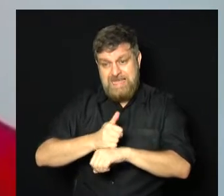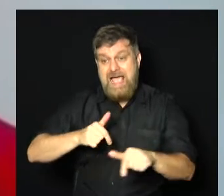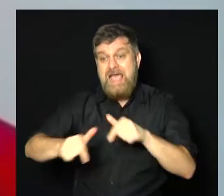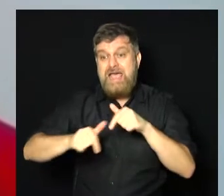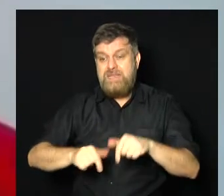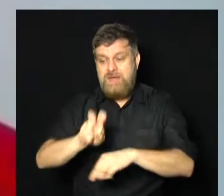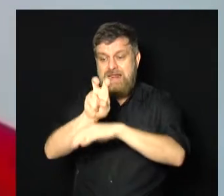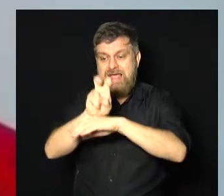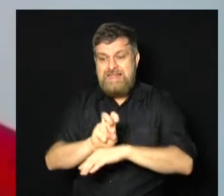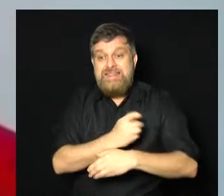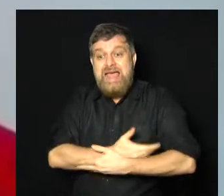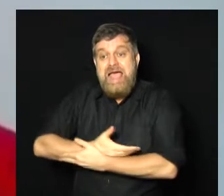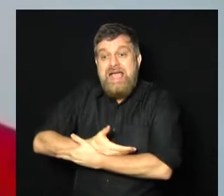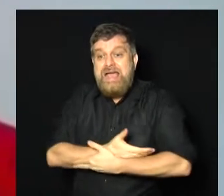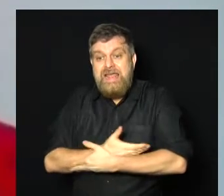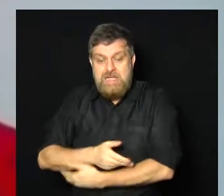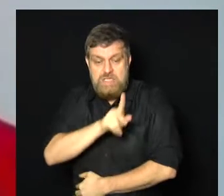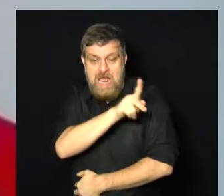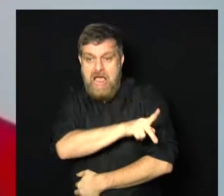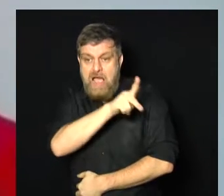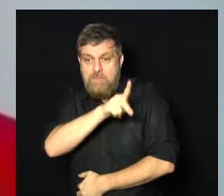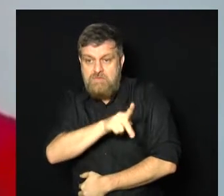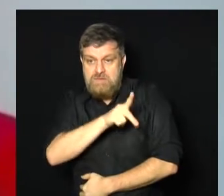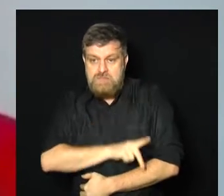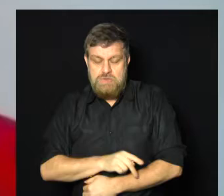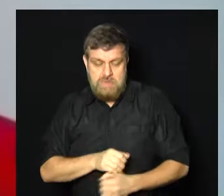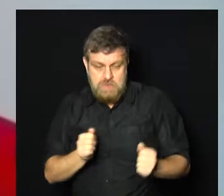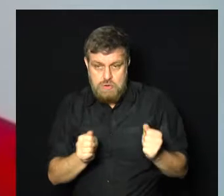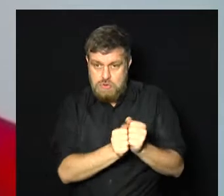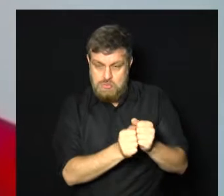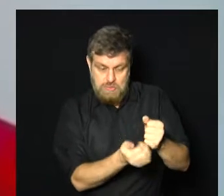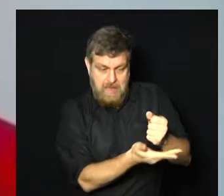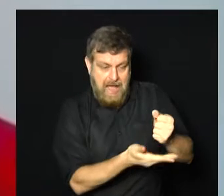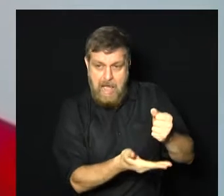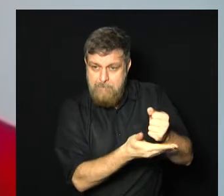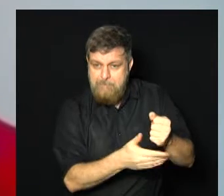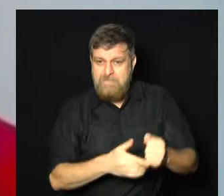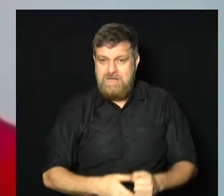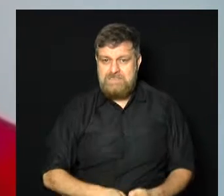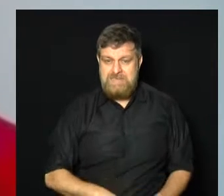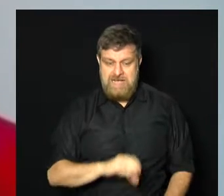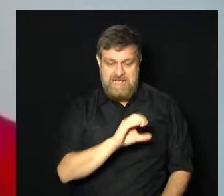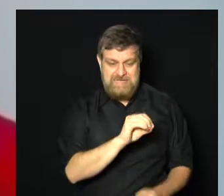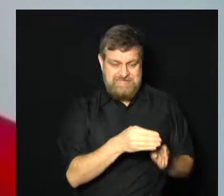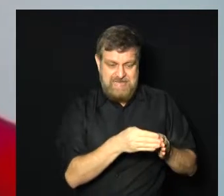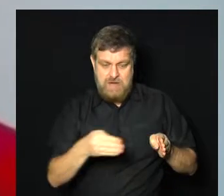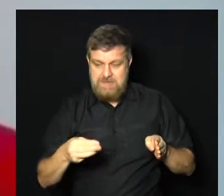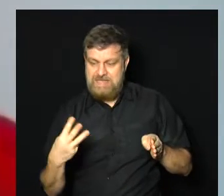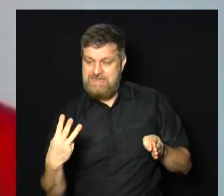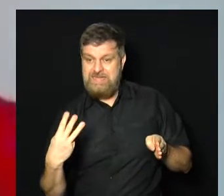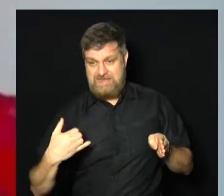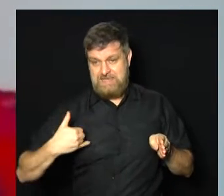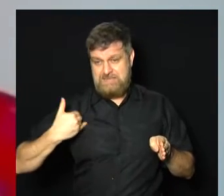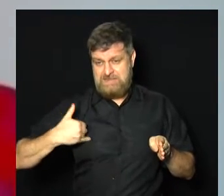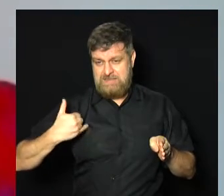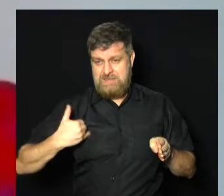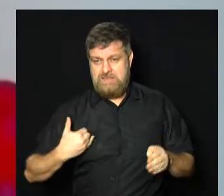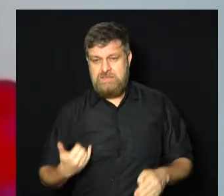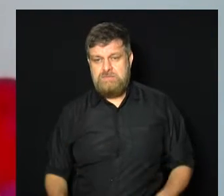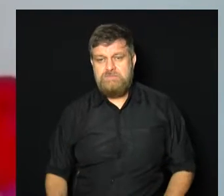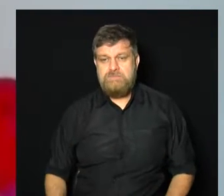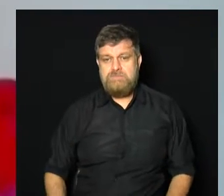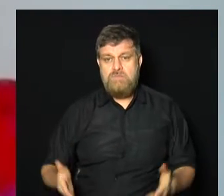creches ao lado das professoras de educação básica. Trabalho com as crianças de 0 a 3 anos. E hoje eu queria falar um